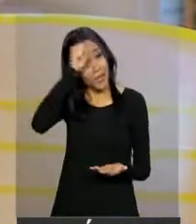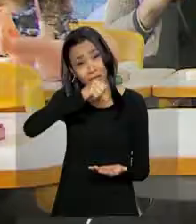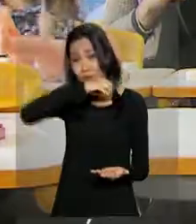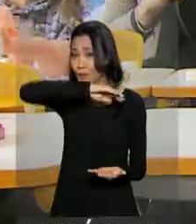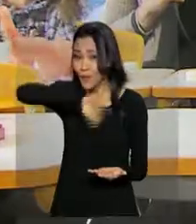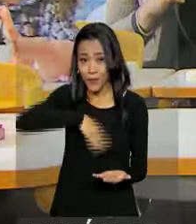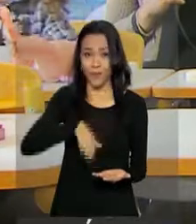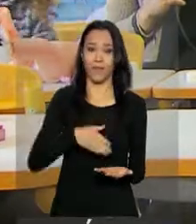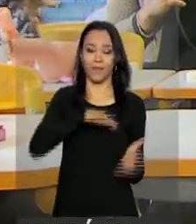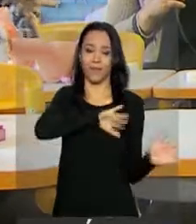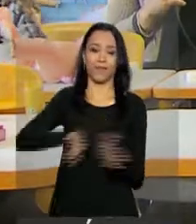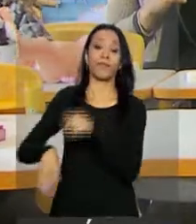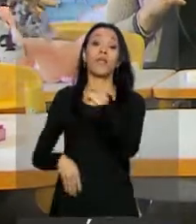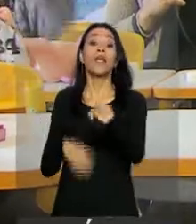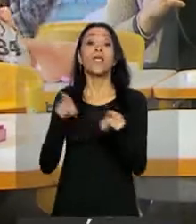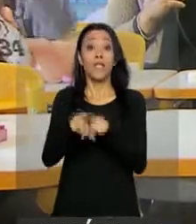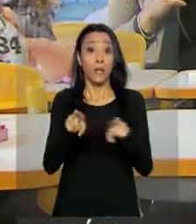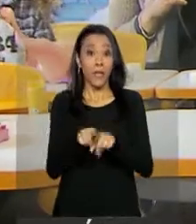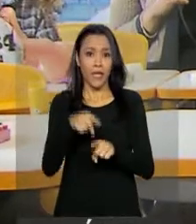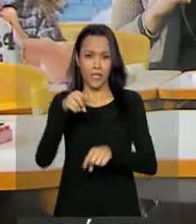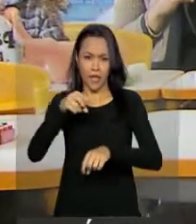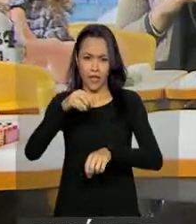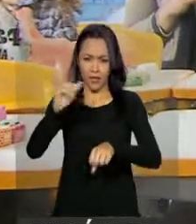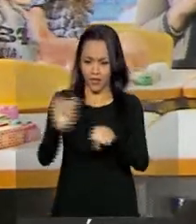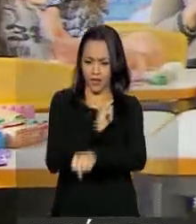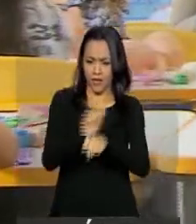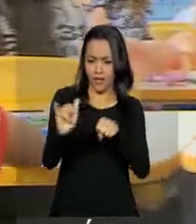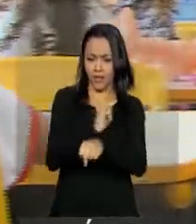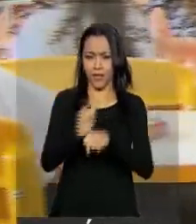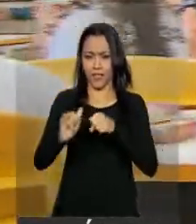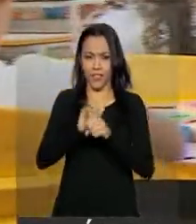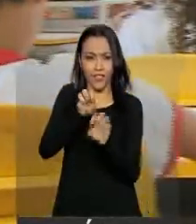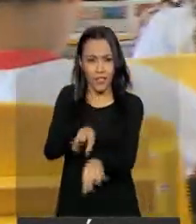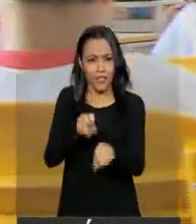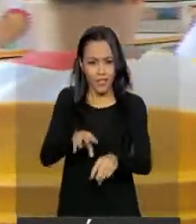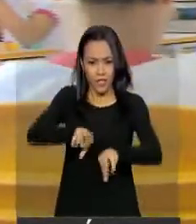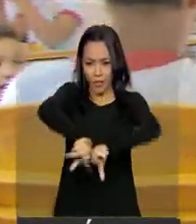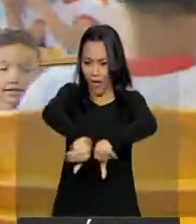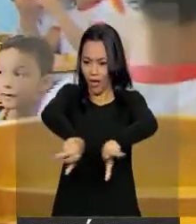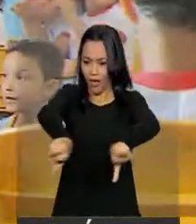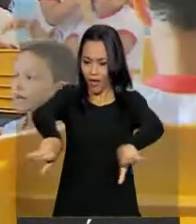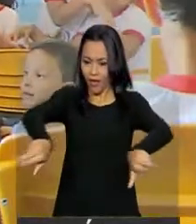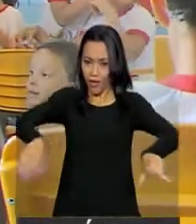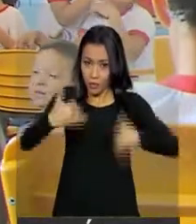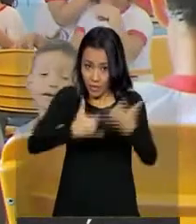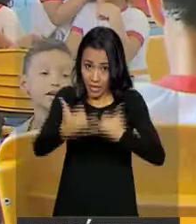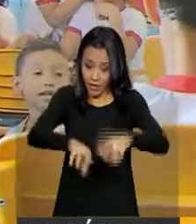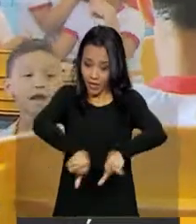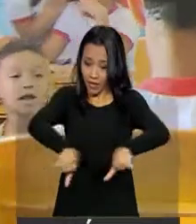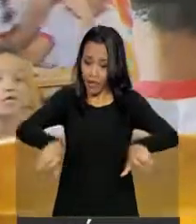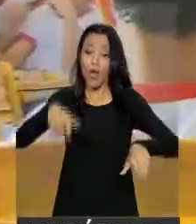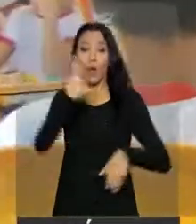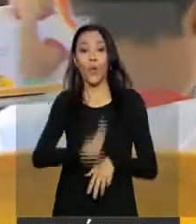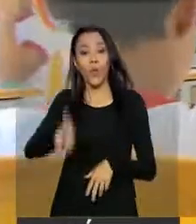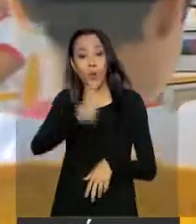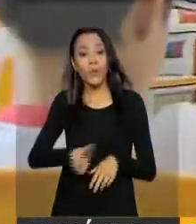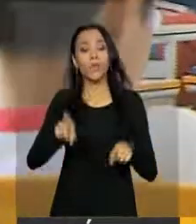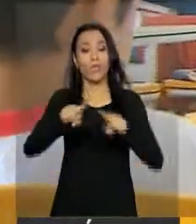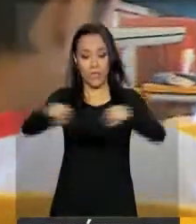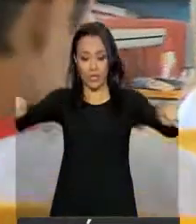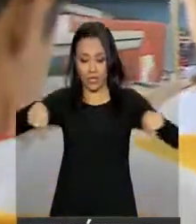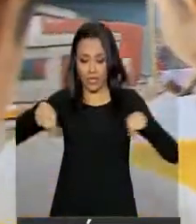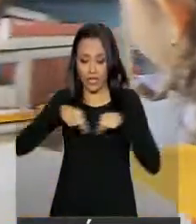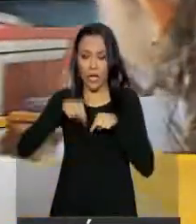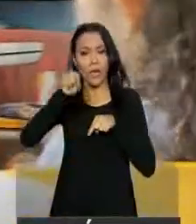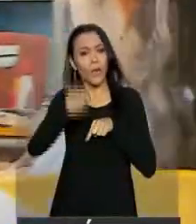tudo. Além dos brinquedos pedagógicos que a Catarina e os seus colegas de classe usam nas atividades em sala,